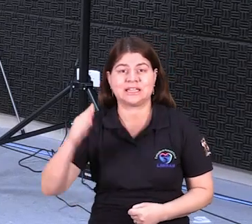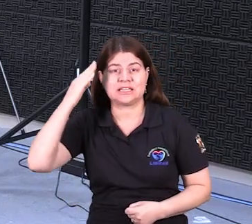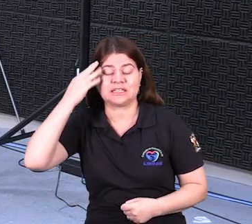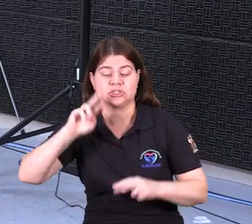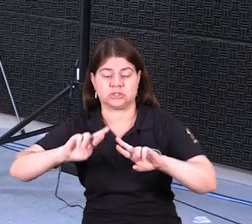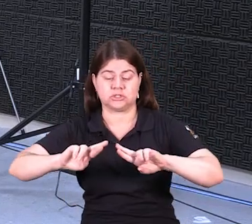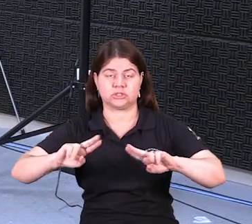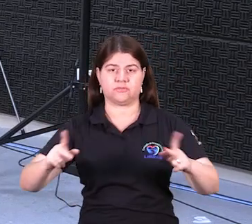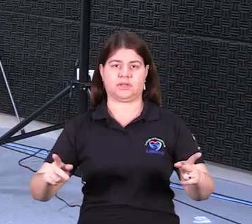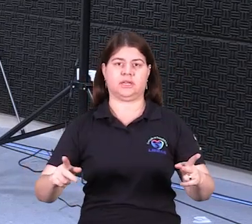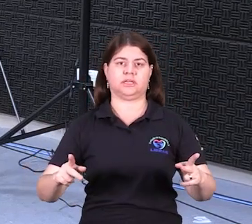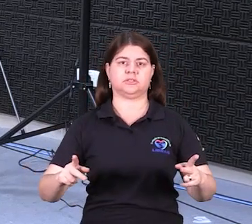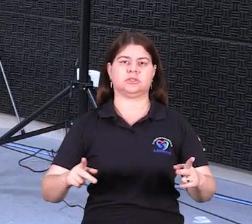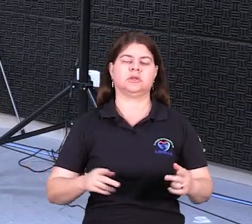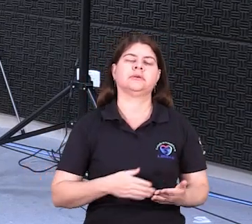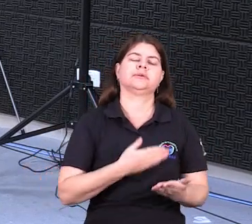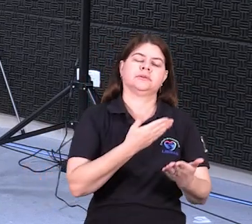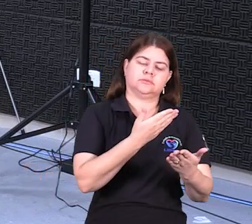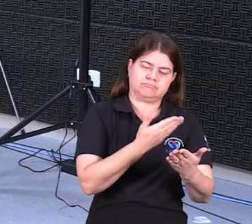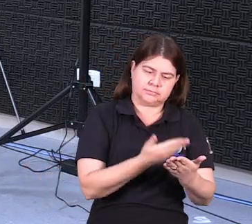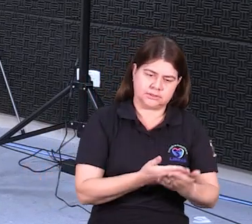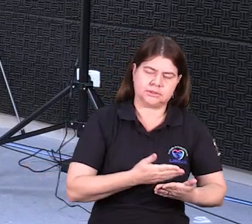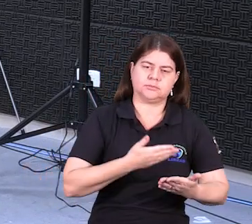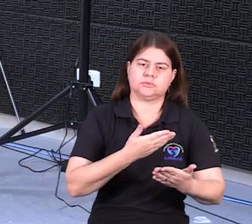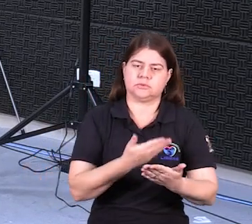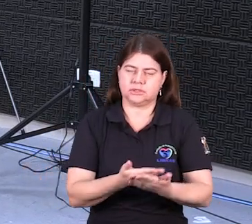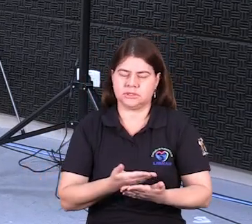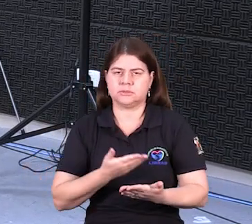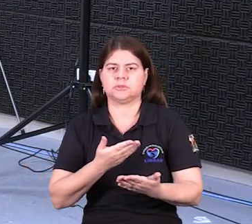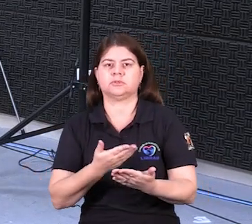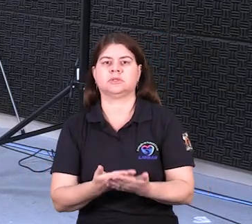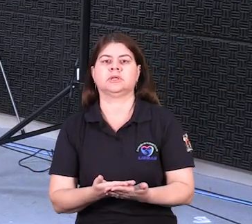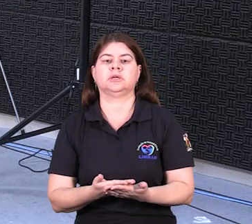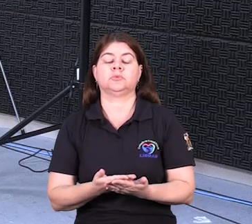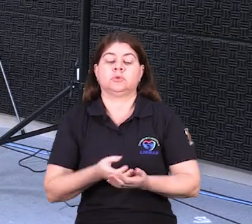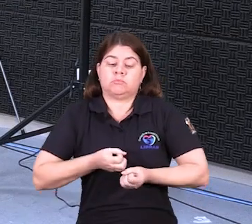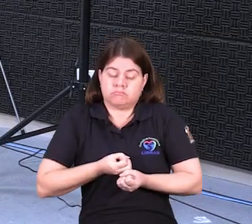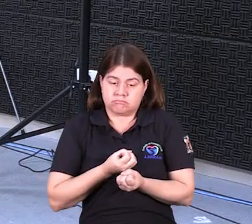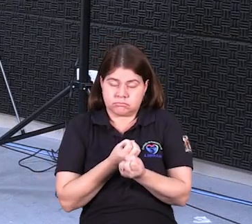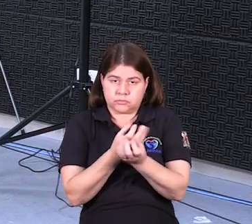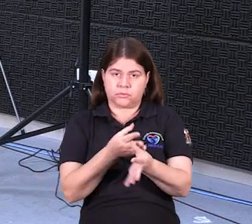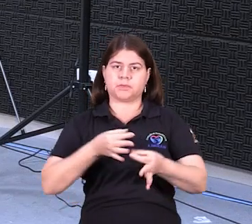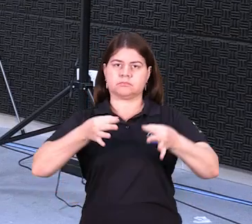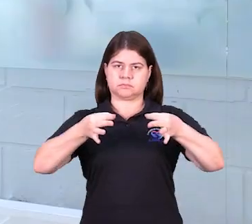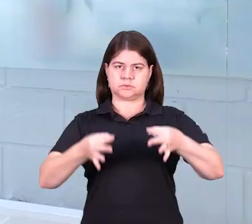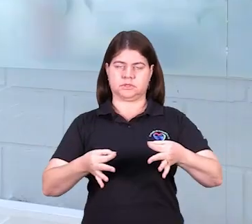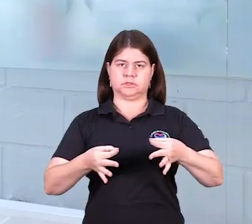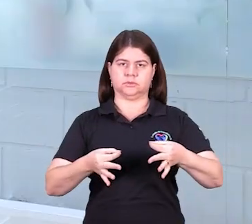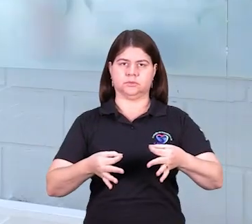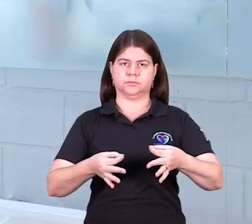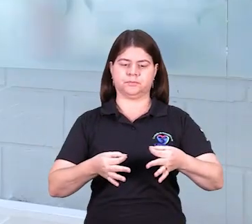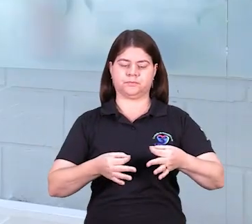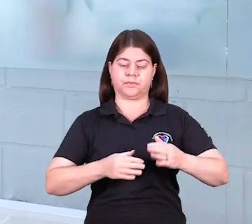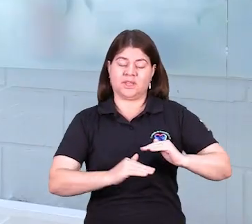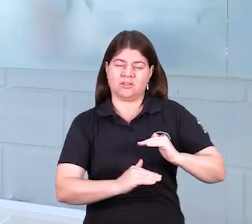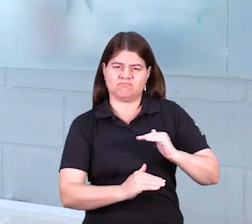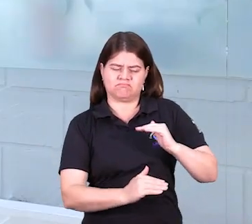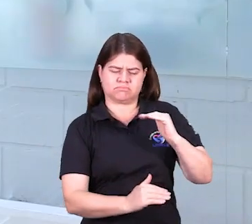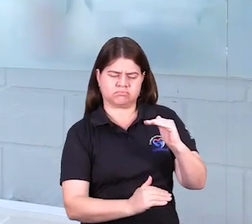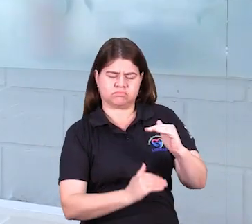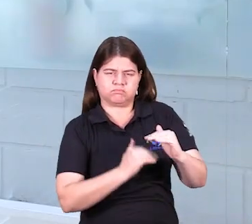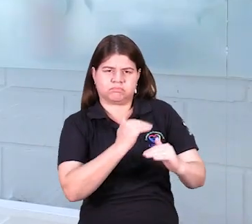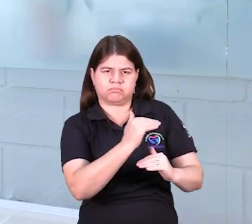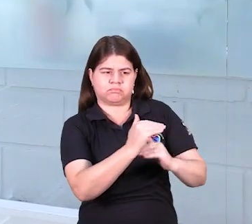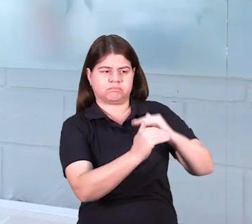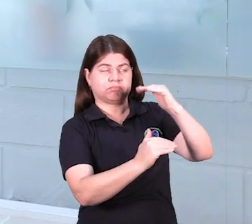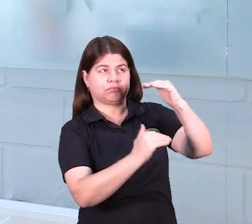de novo, de estudar mais para saber o que aquilo significava, para aí assim conseguir passar a informação correta. O processo foi bem